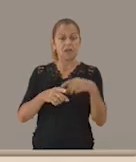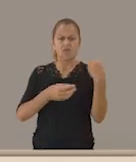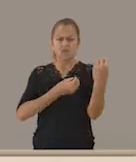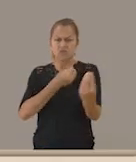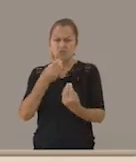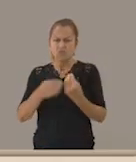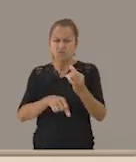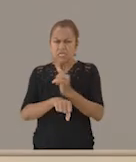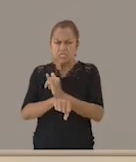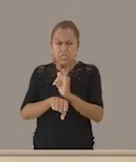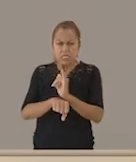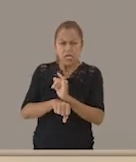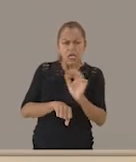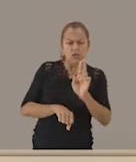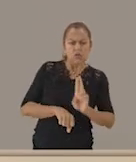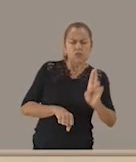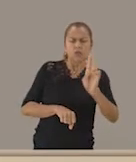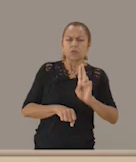destes recursos.